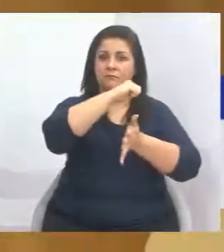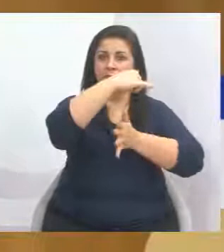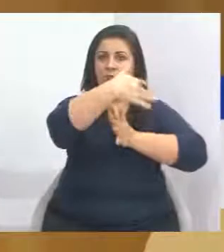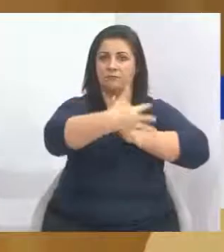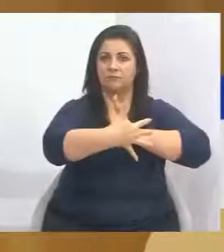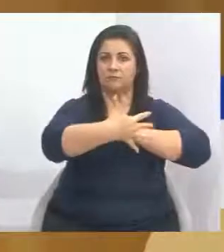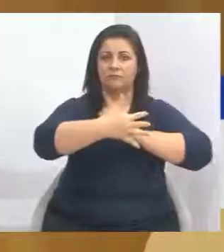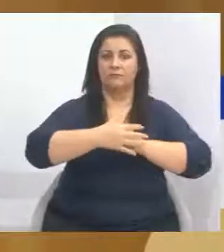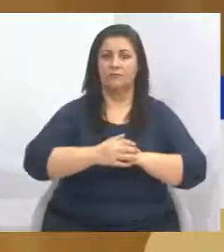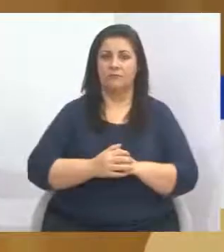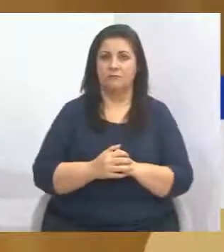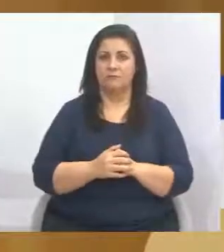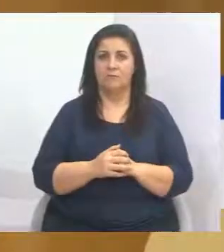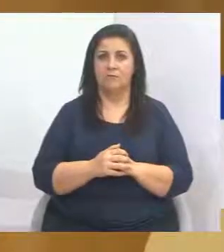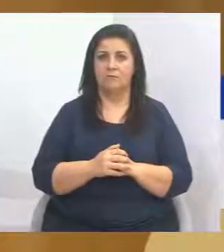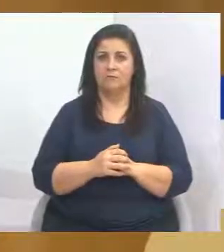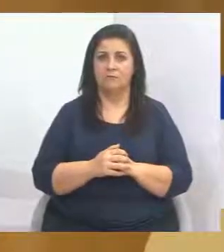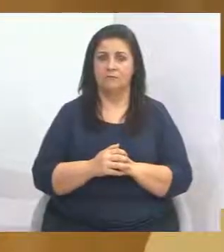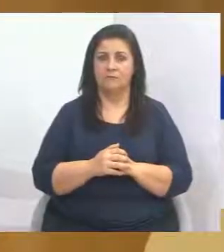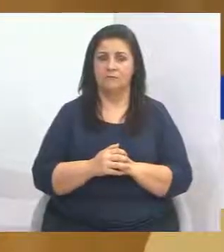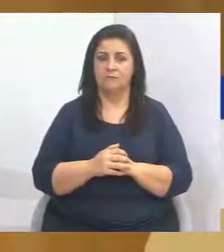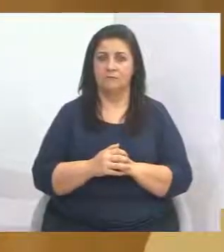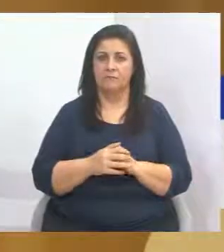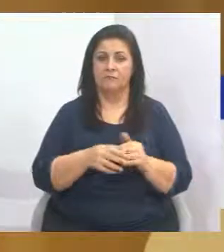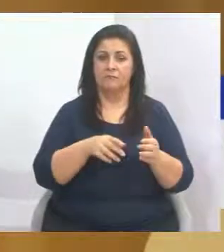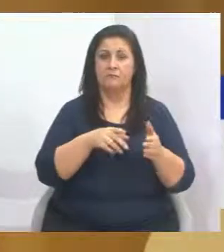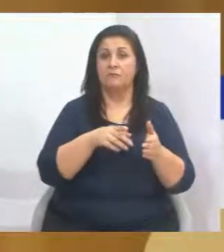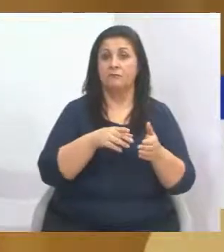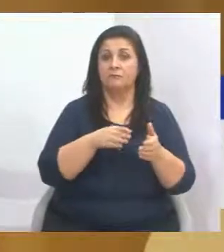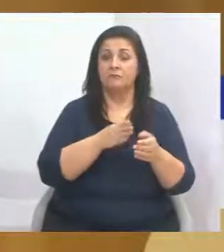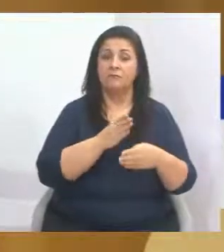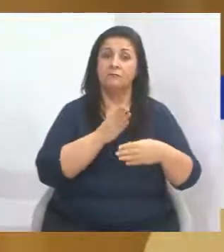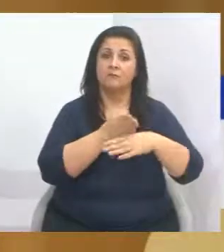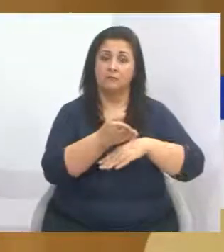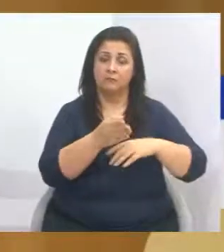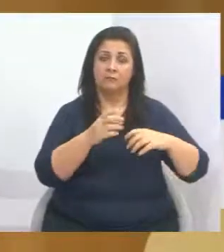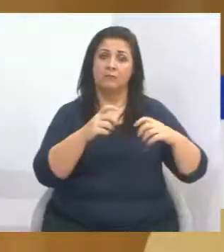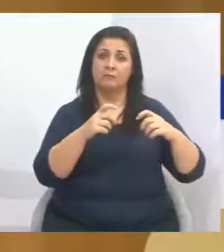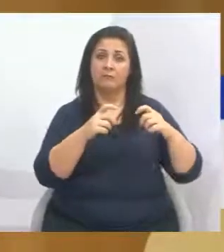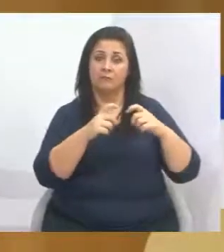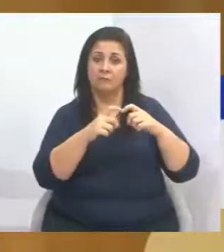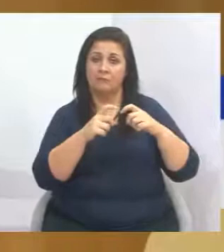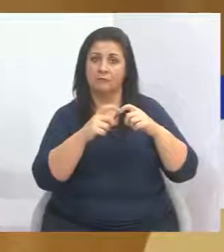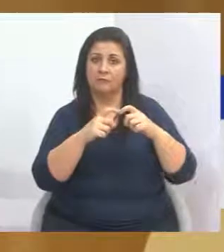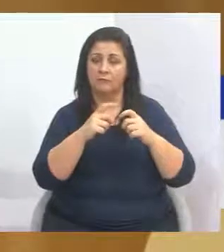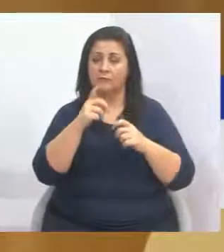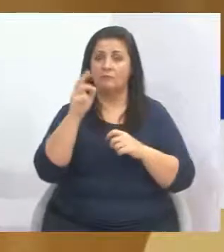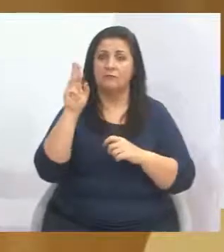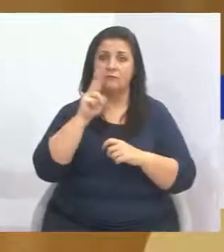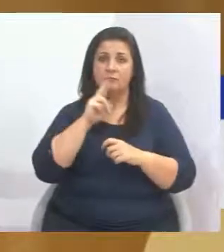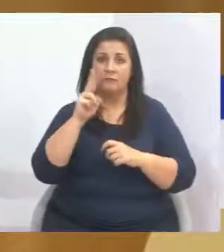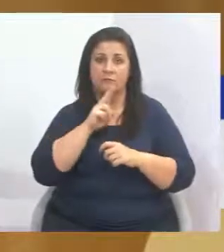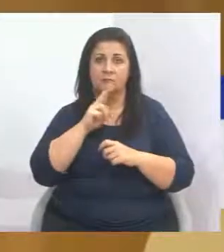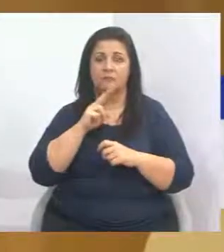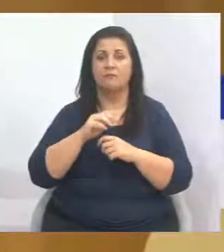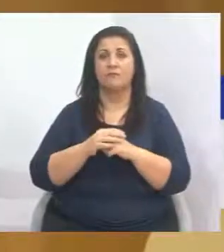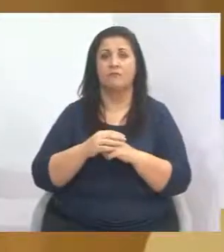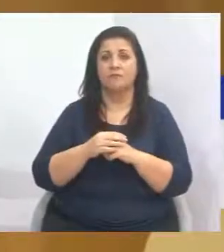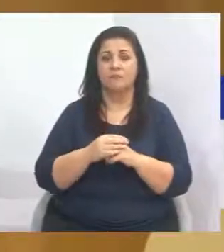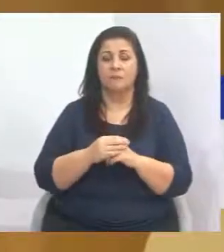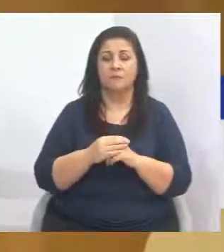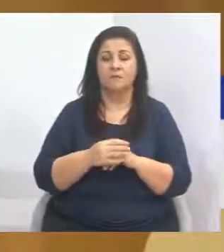de sinais, Libras, em consultas, internações, procedimentos e atendimentos em urgência e emergência,